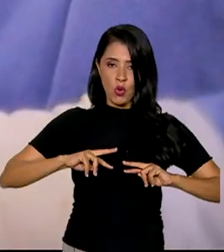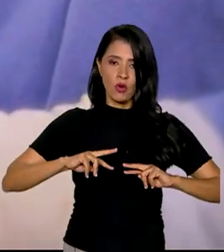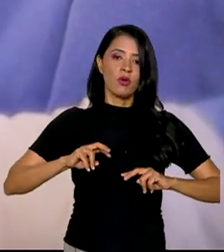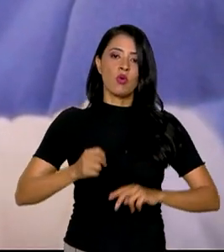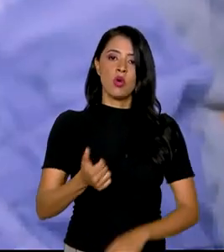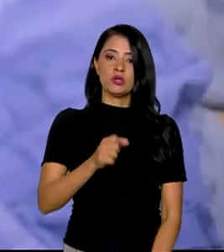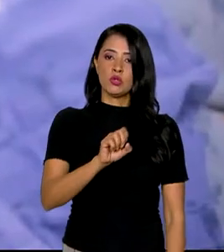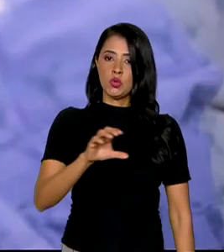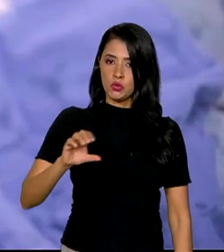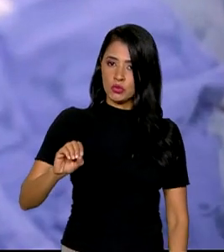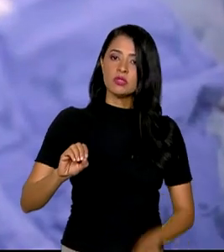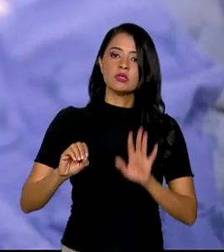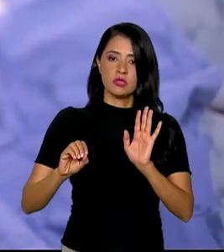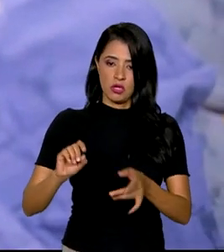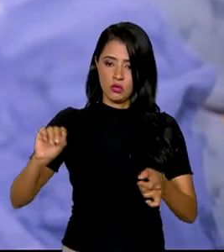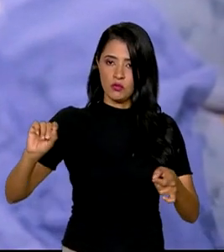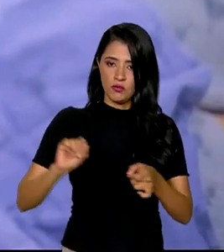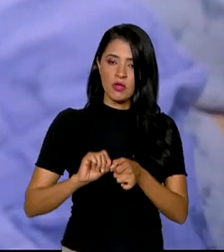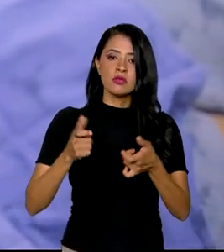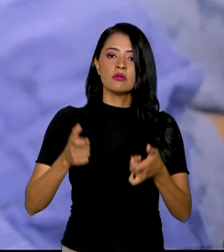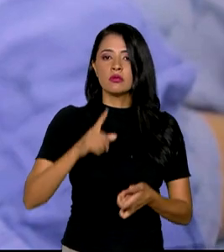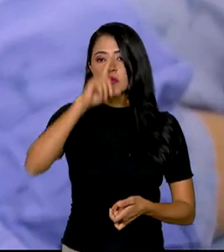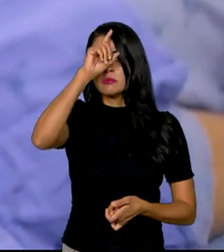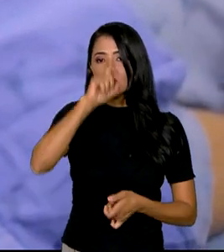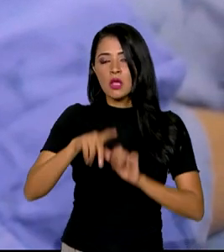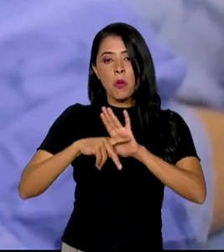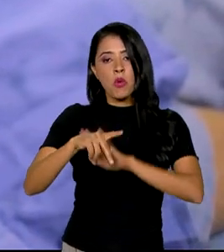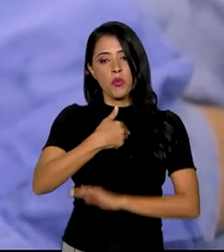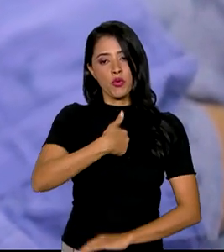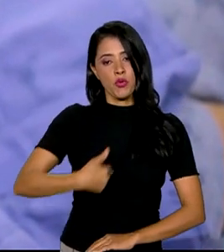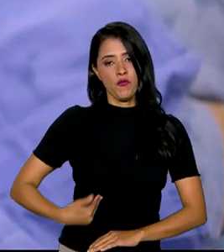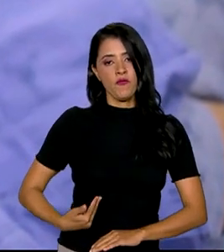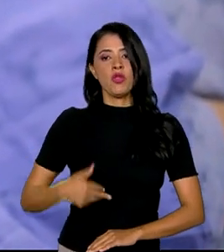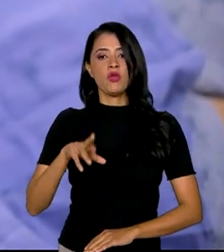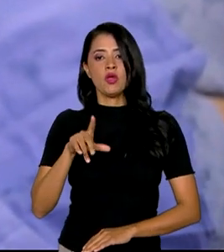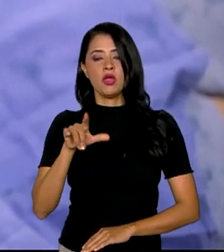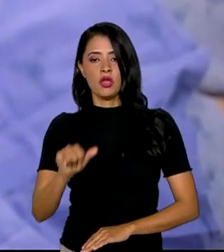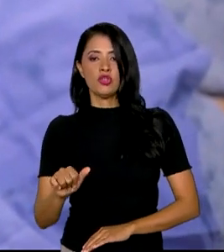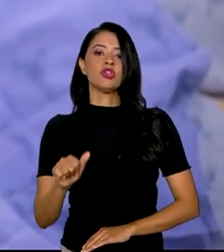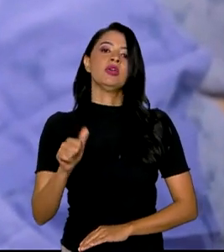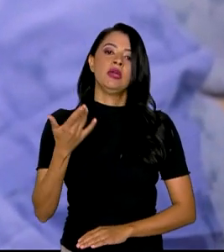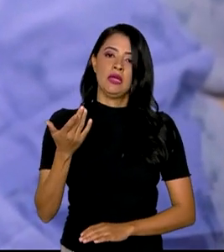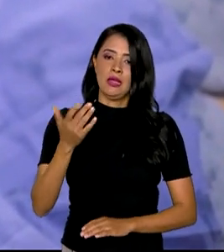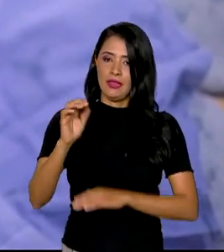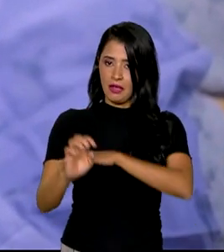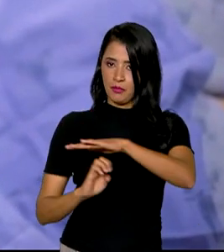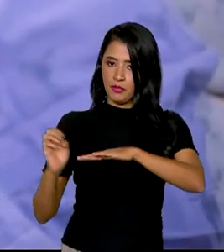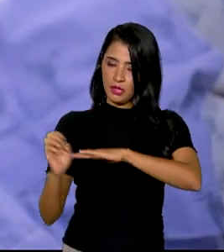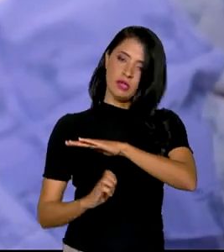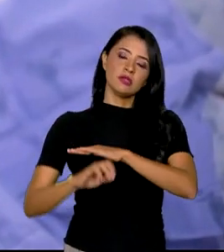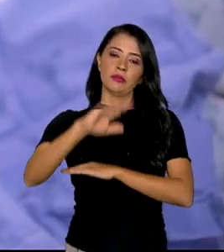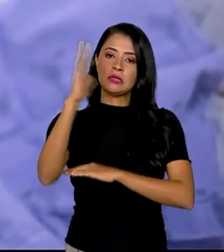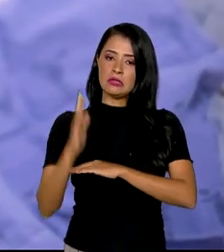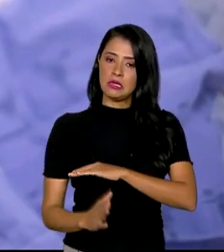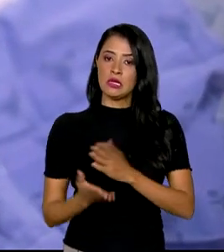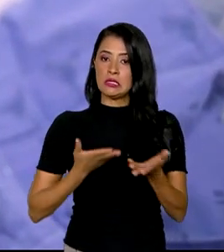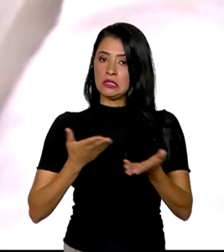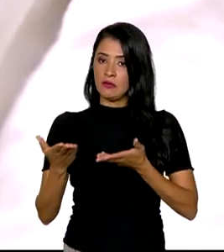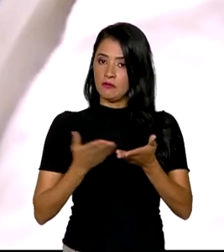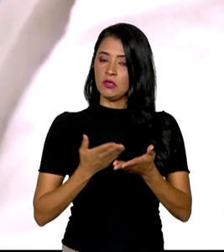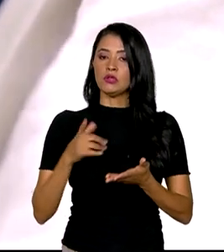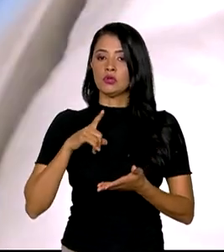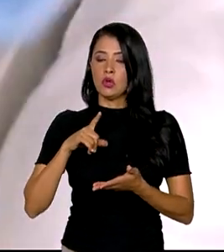800 deles realizados em hospitais públicos da rede da empresa brasileira de serviço hospitalares